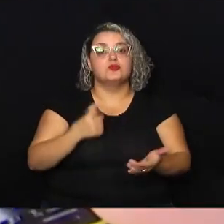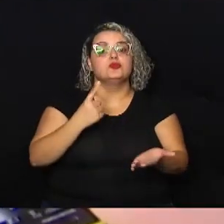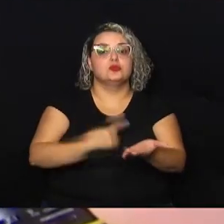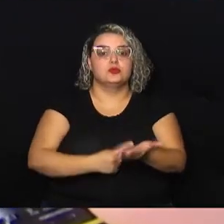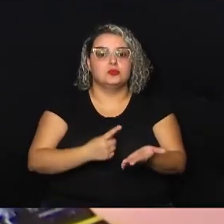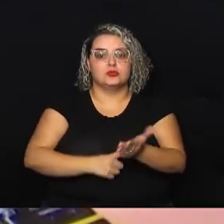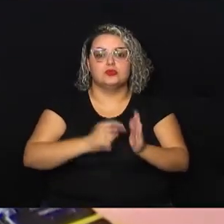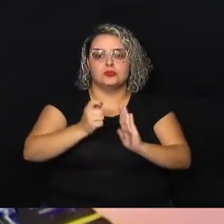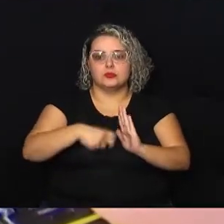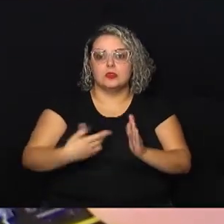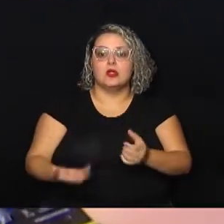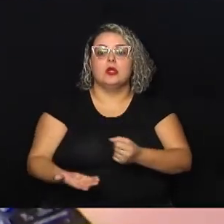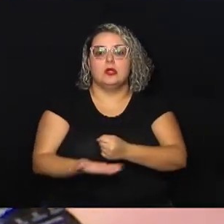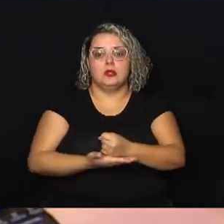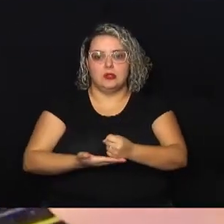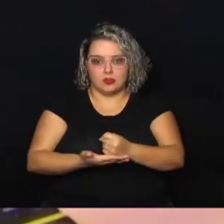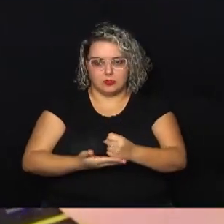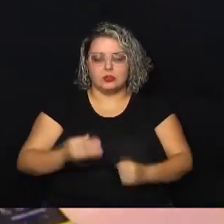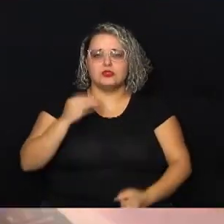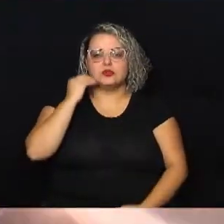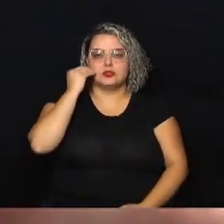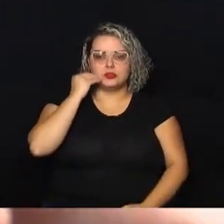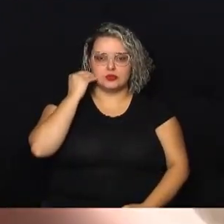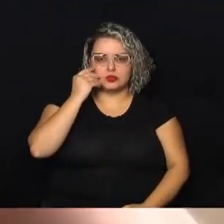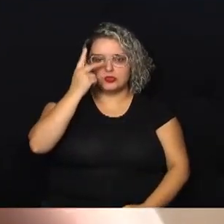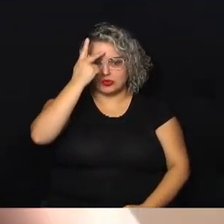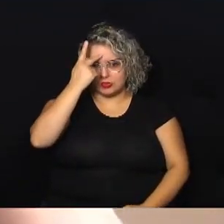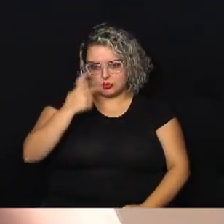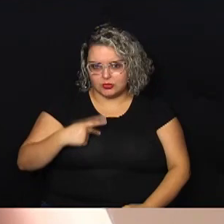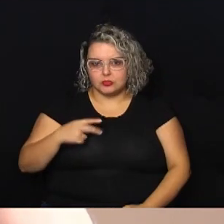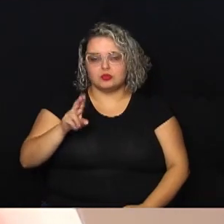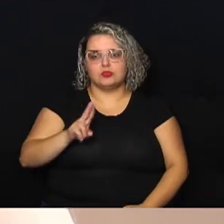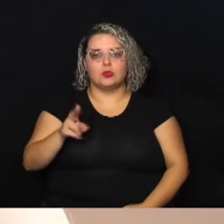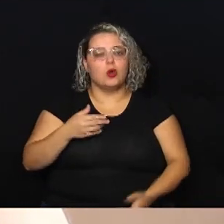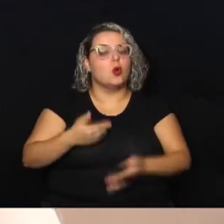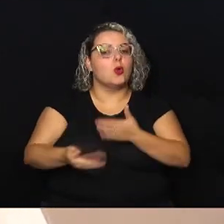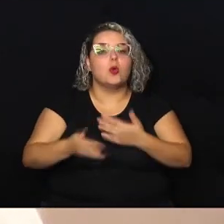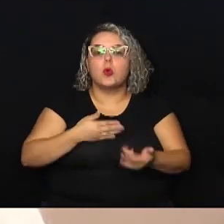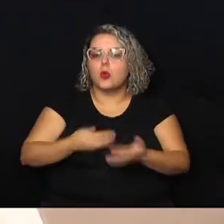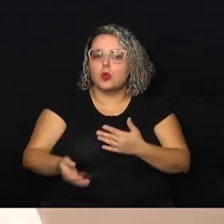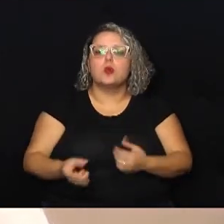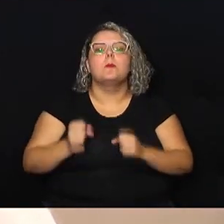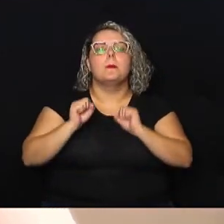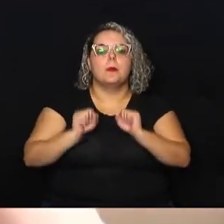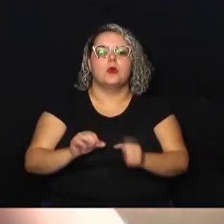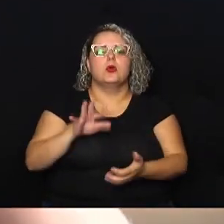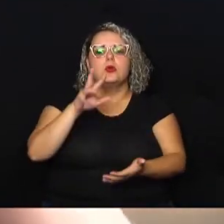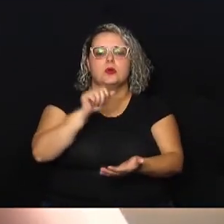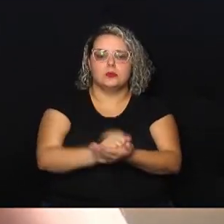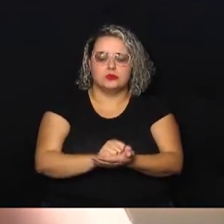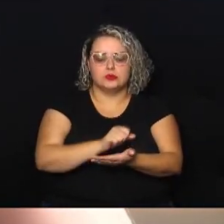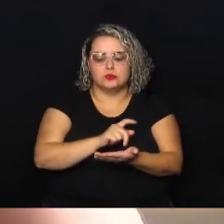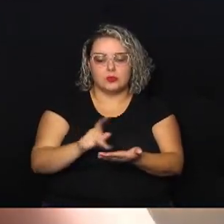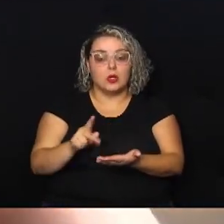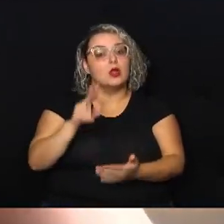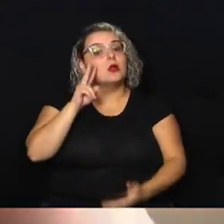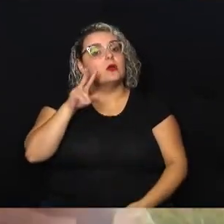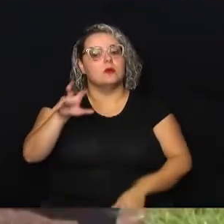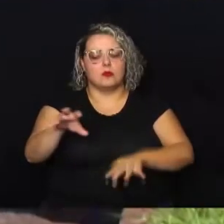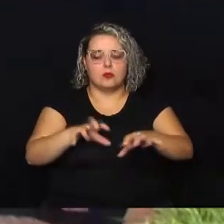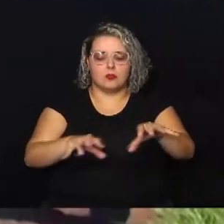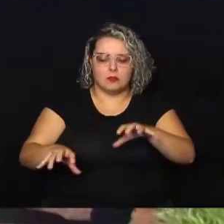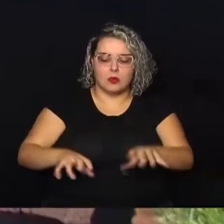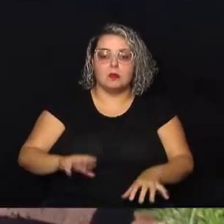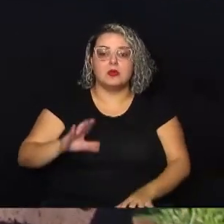É baseado nas experiências dos próprios usuários. Qualquer usuário pode instalar o aplicativo e visualizar o mapa de calor,